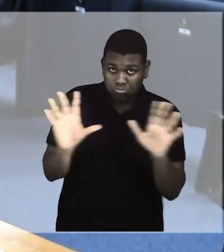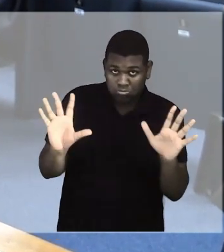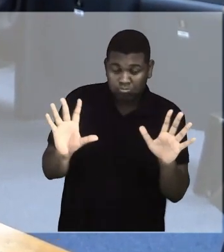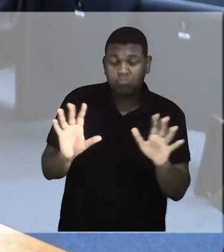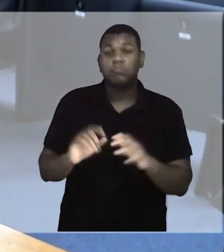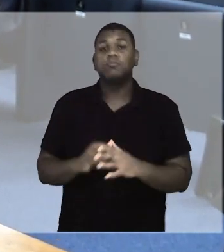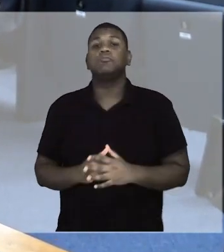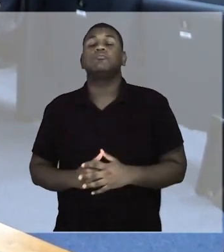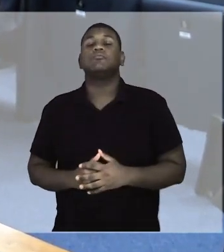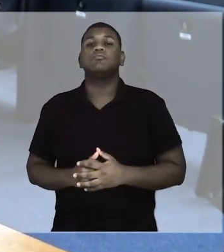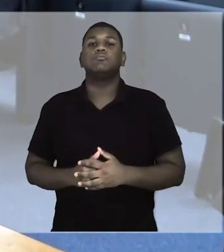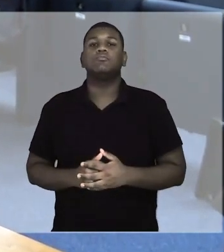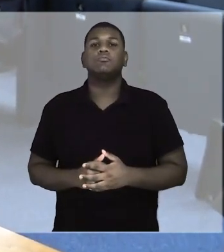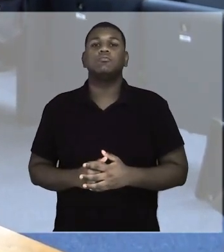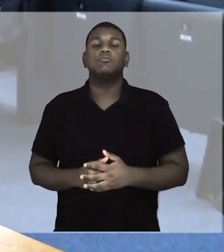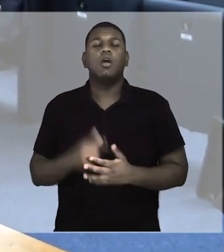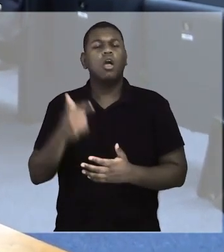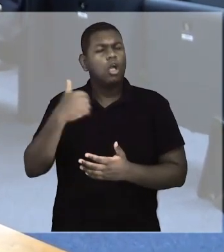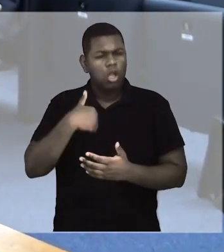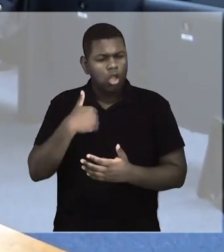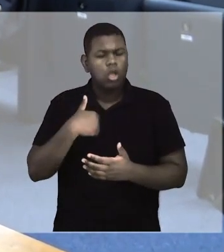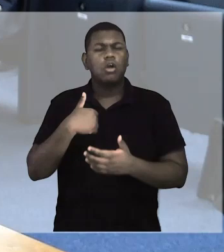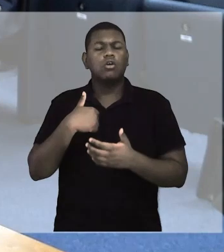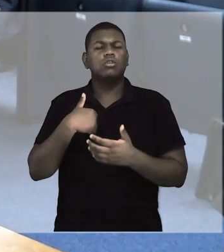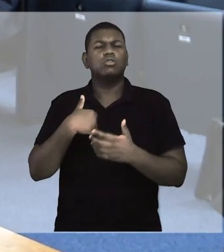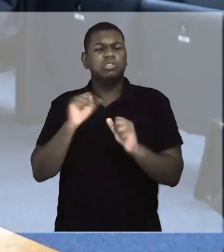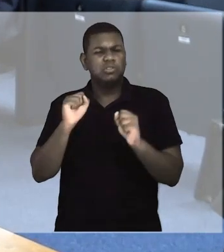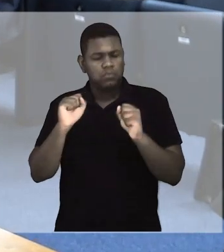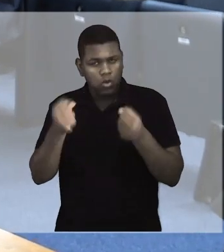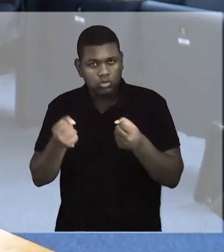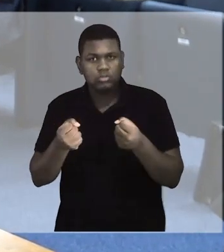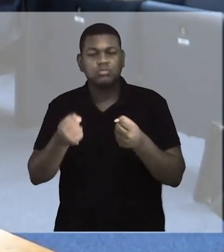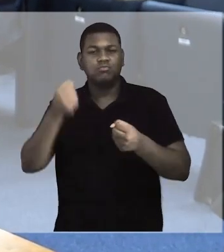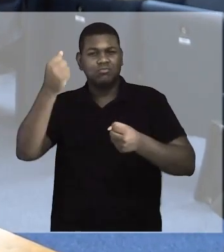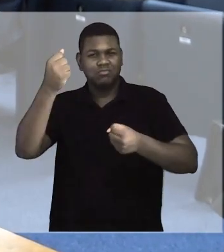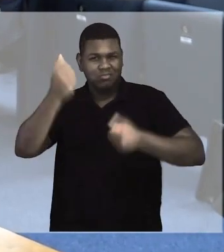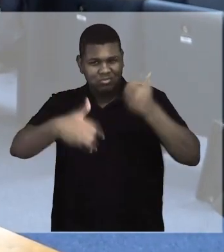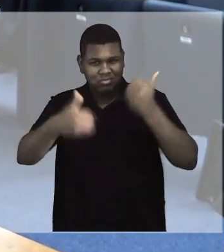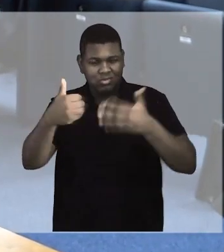Eu gostaria, se Vossas Excelências me permitem, de